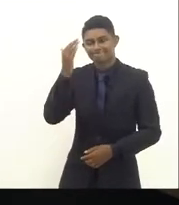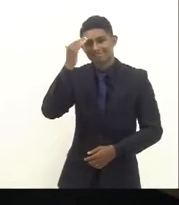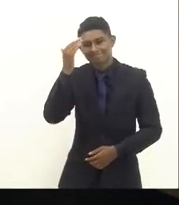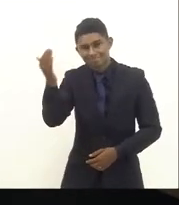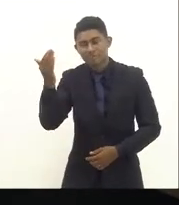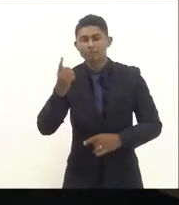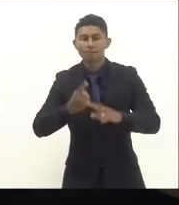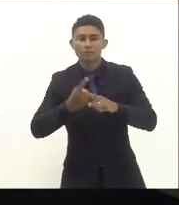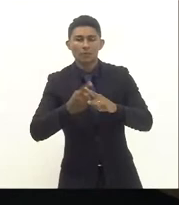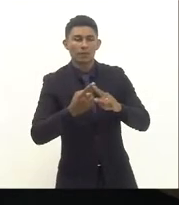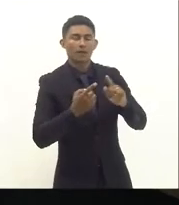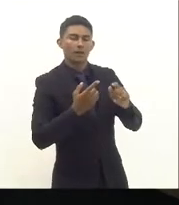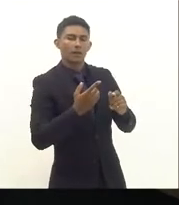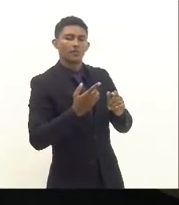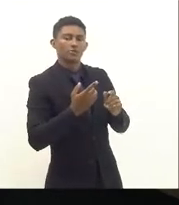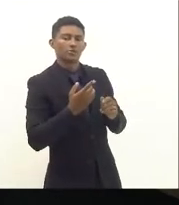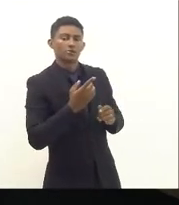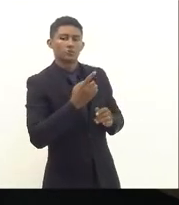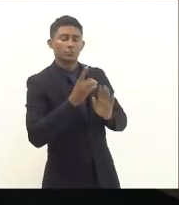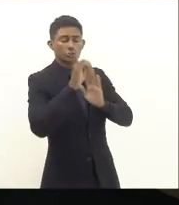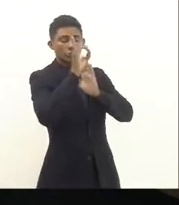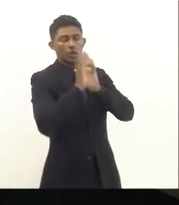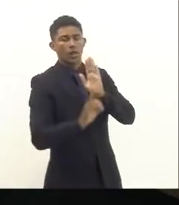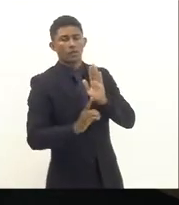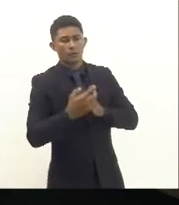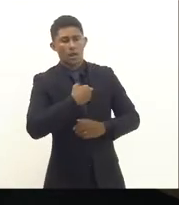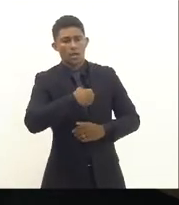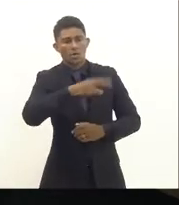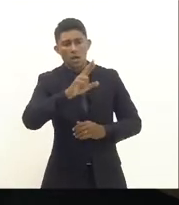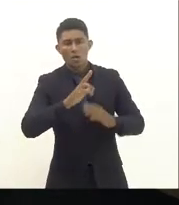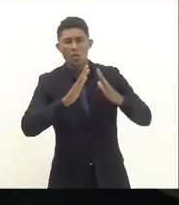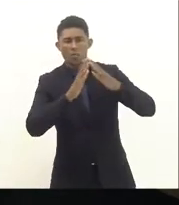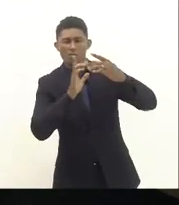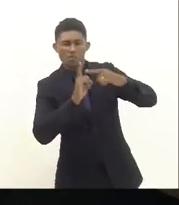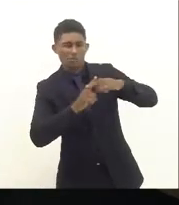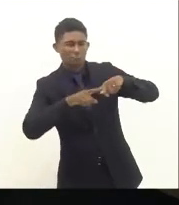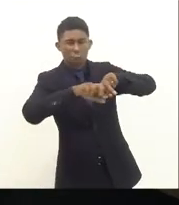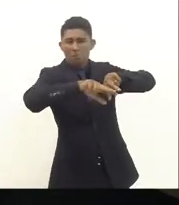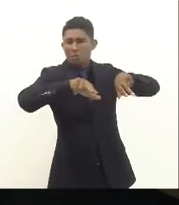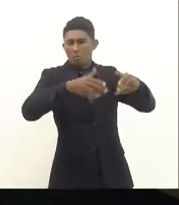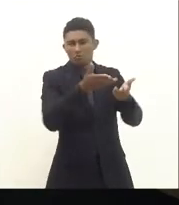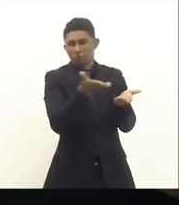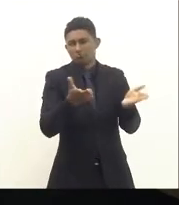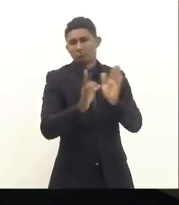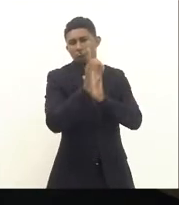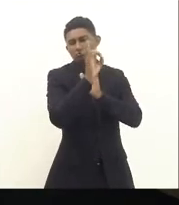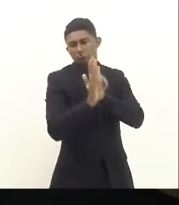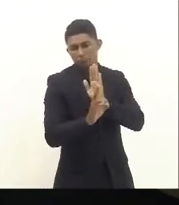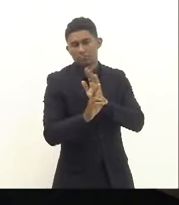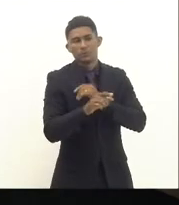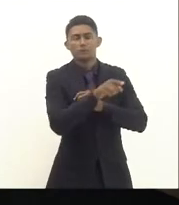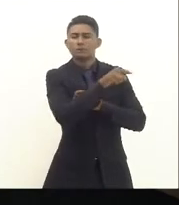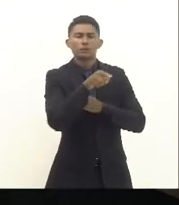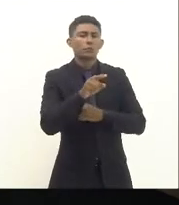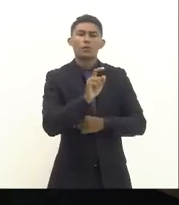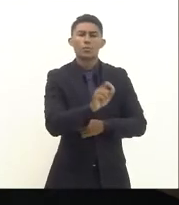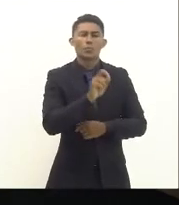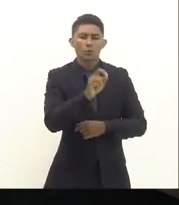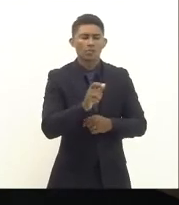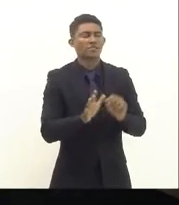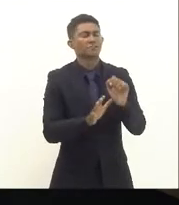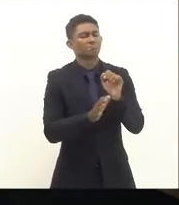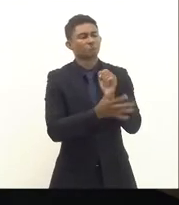Restitui esse direito de todos os tempos religiosos a até ali a garantia de